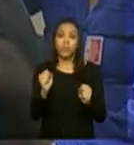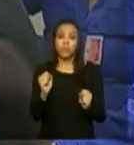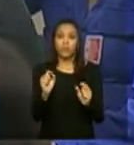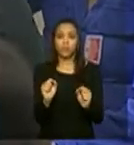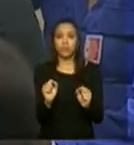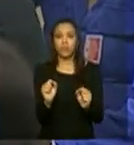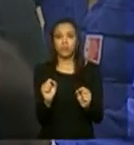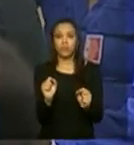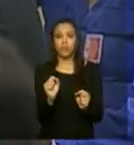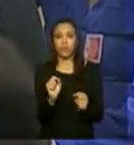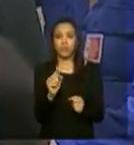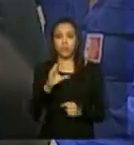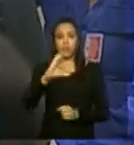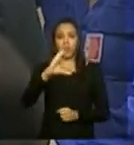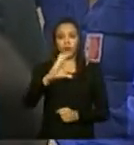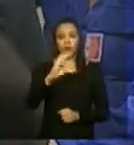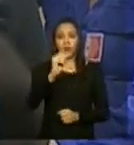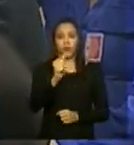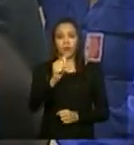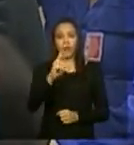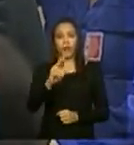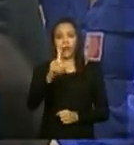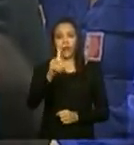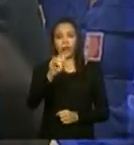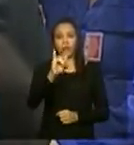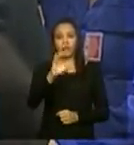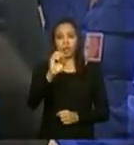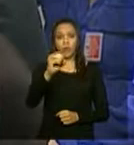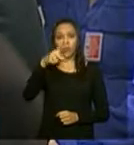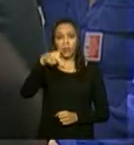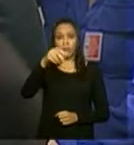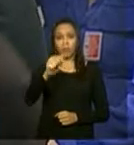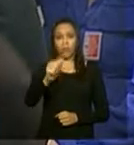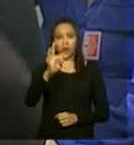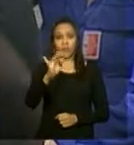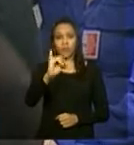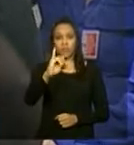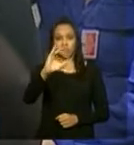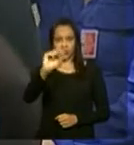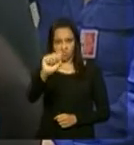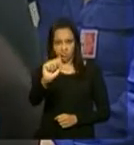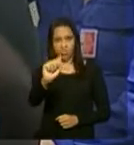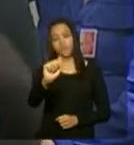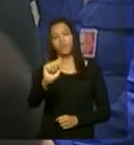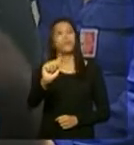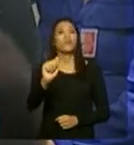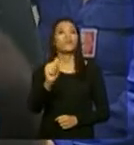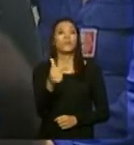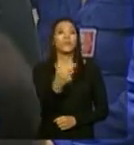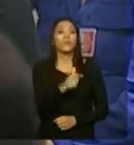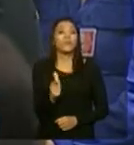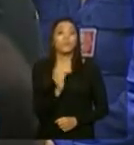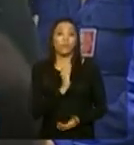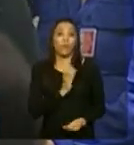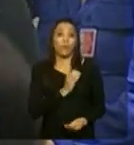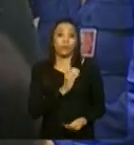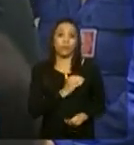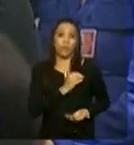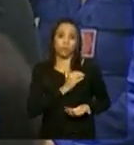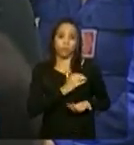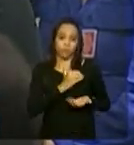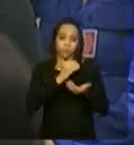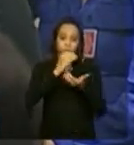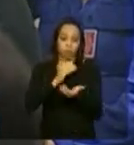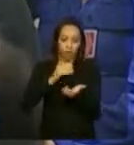com cardiopatia só e agora ele falou que não foi o dono não tinha o coração para identificar isso só que é o meu empenhamento